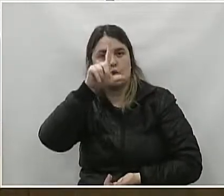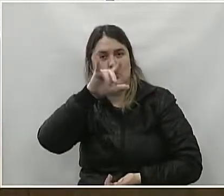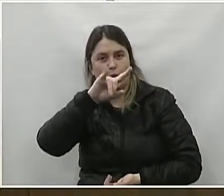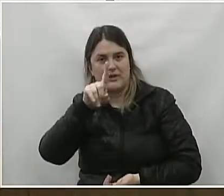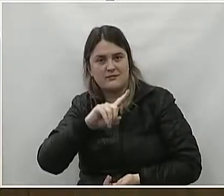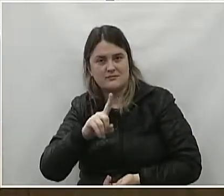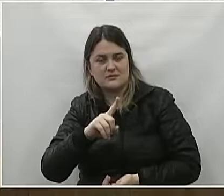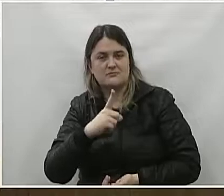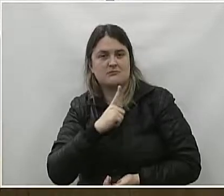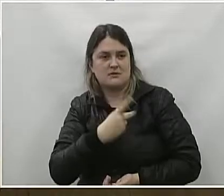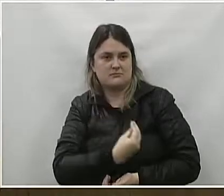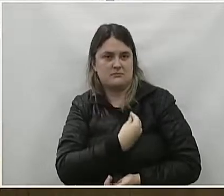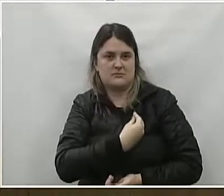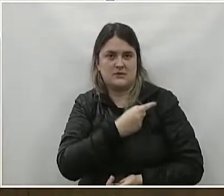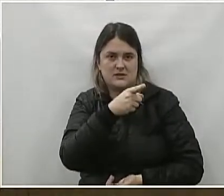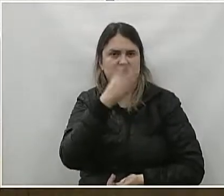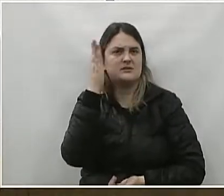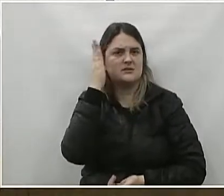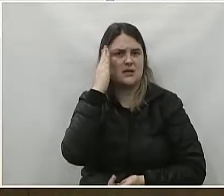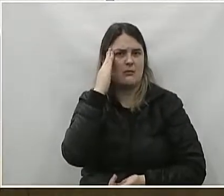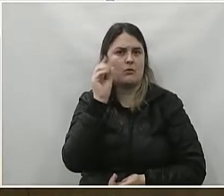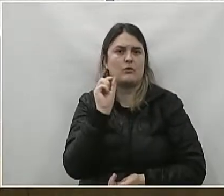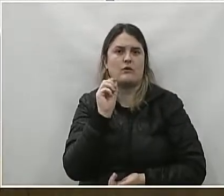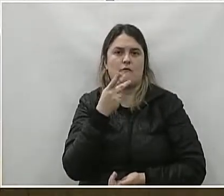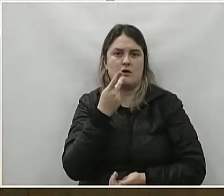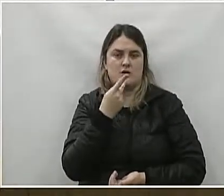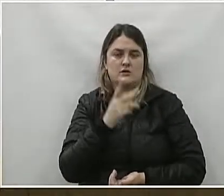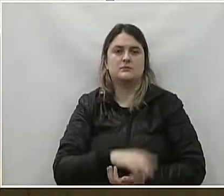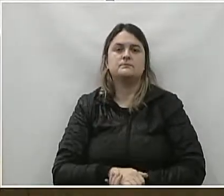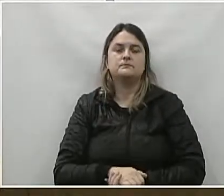presente. Ele sabe do que eu estou falando.